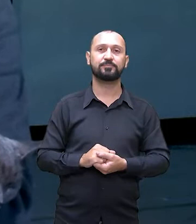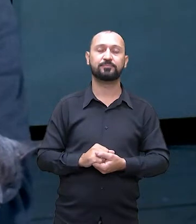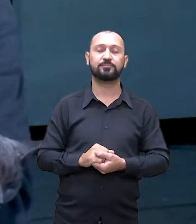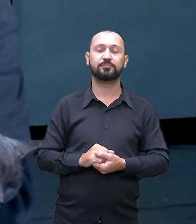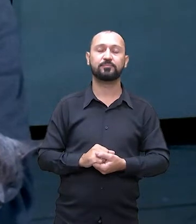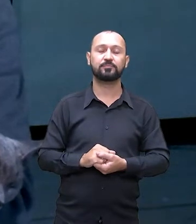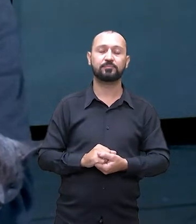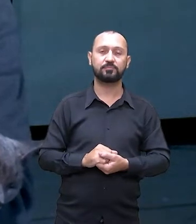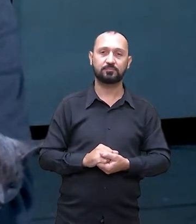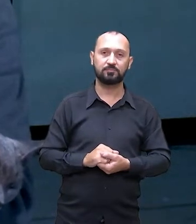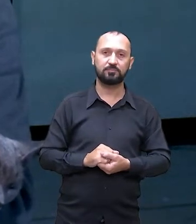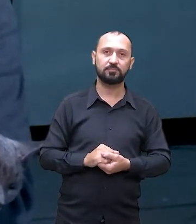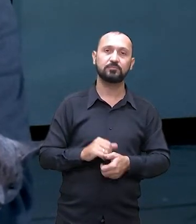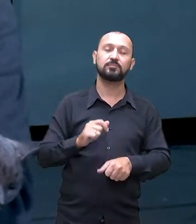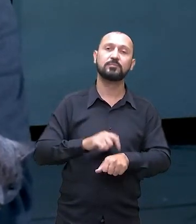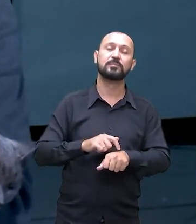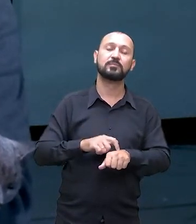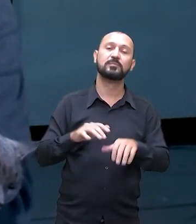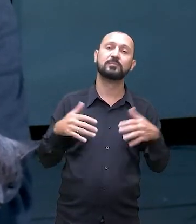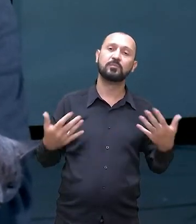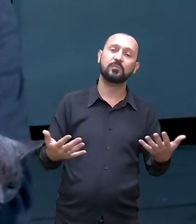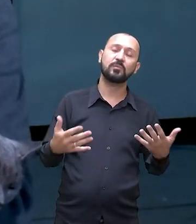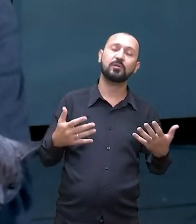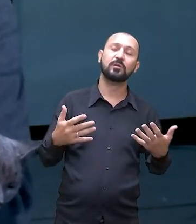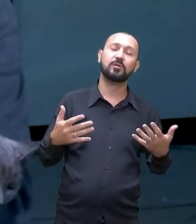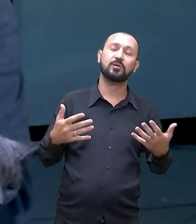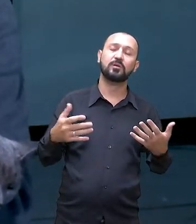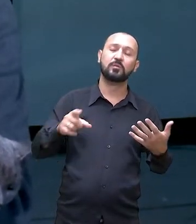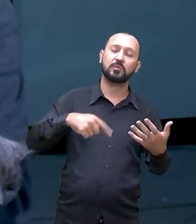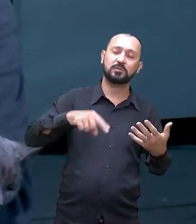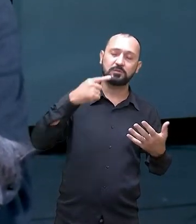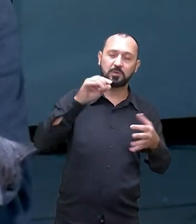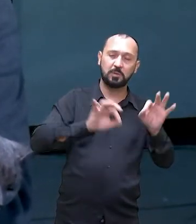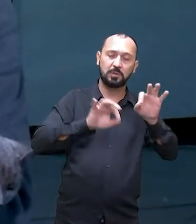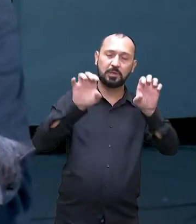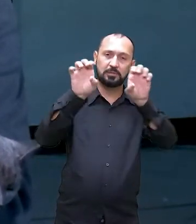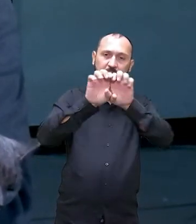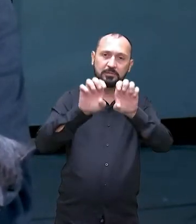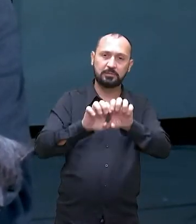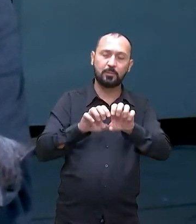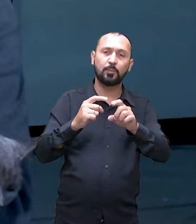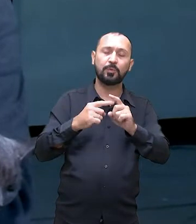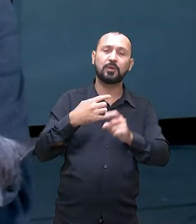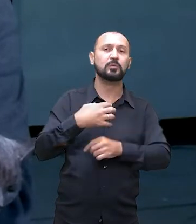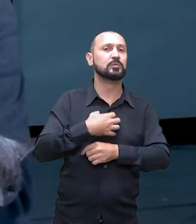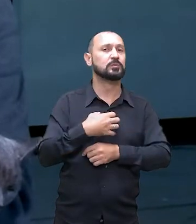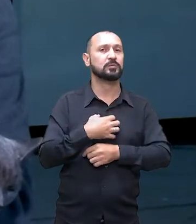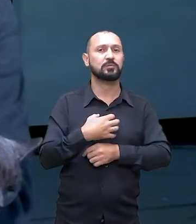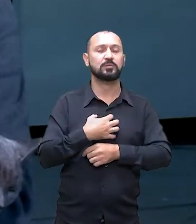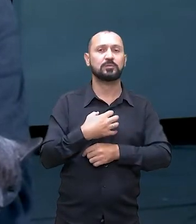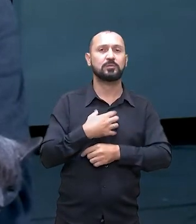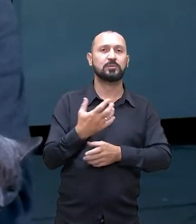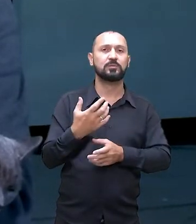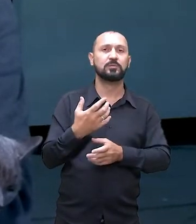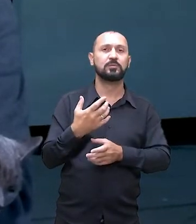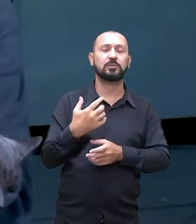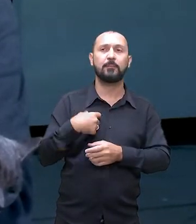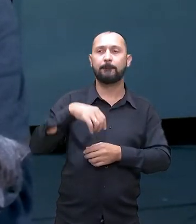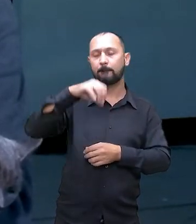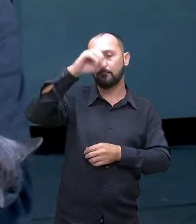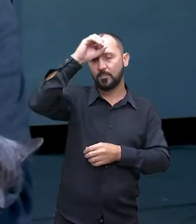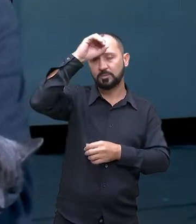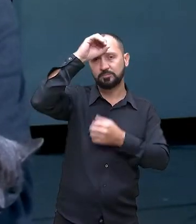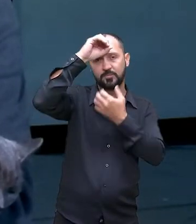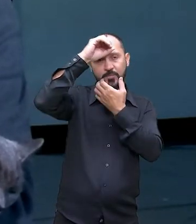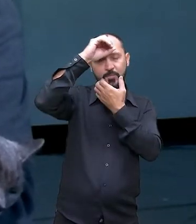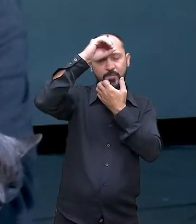Ouvi algumas vezes nas minhas perguntas, nos meus questionamentos, e as pessoas falavam assim: não, Chico, você está equivocado, não é